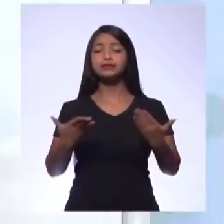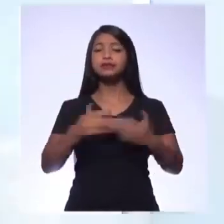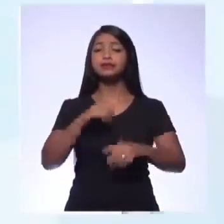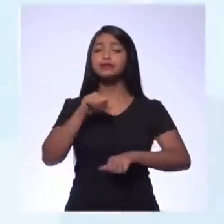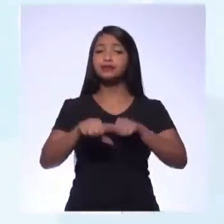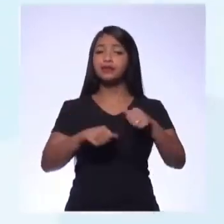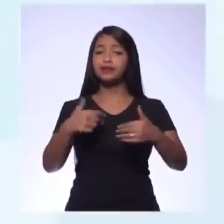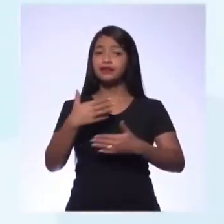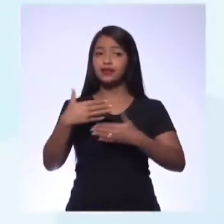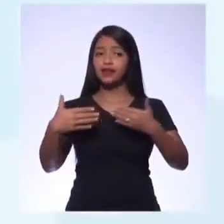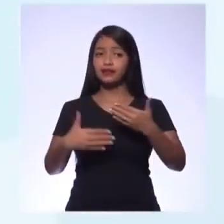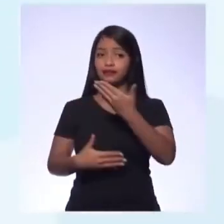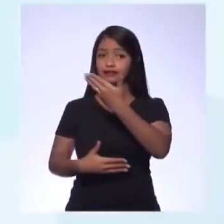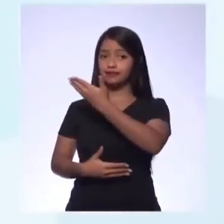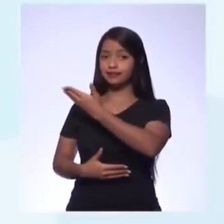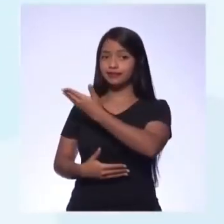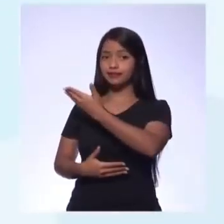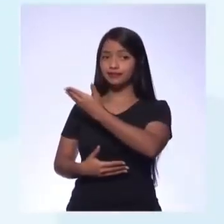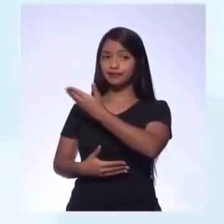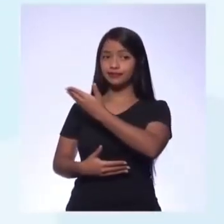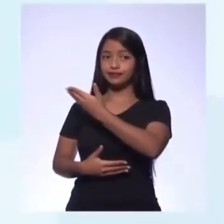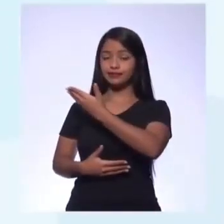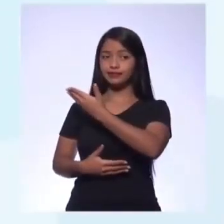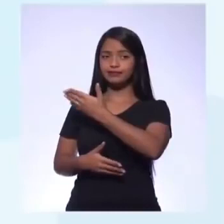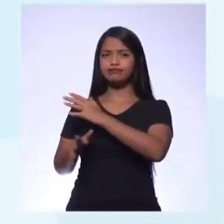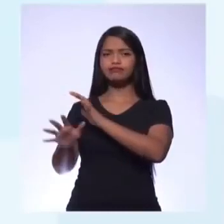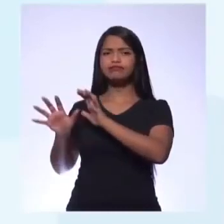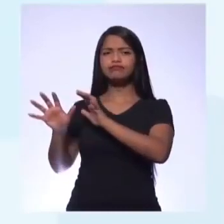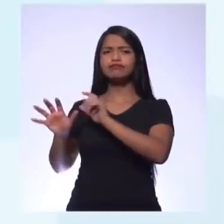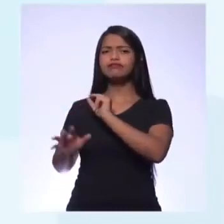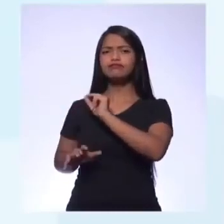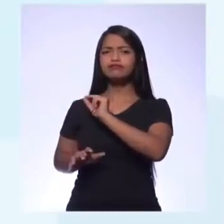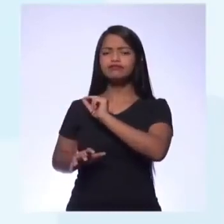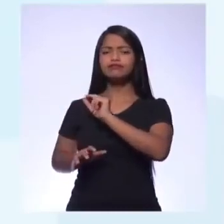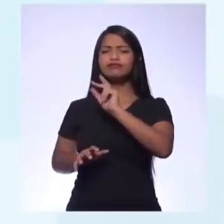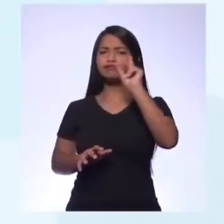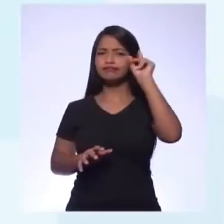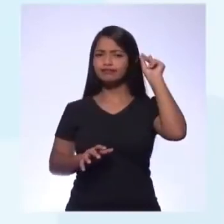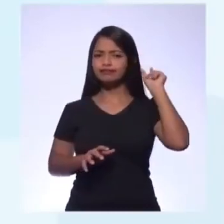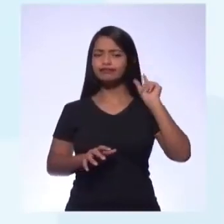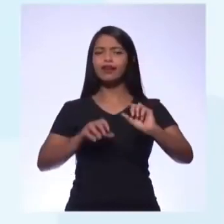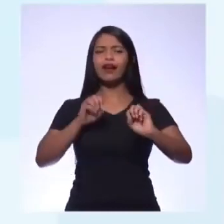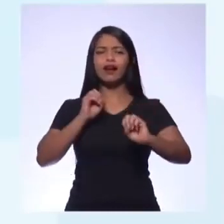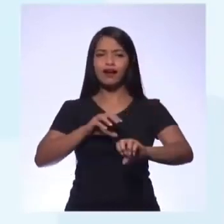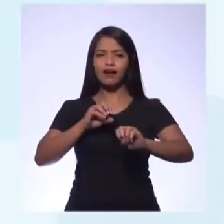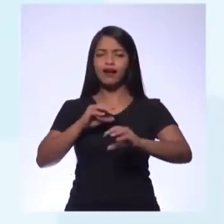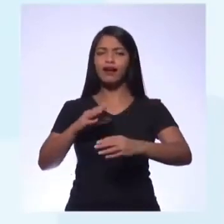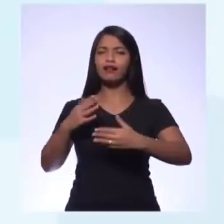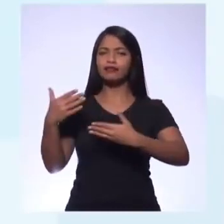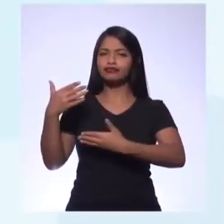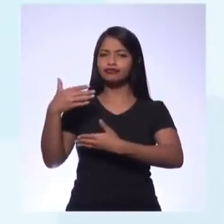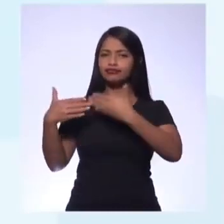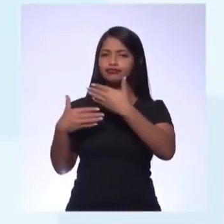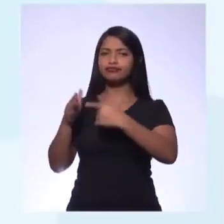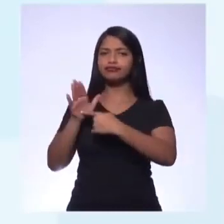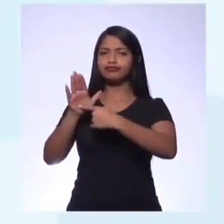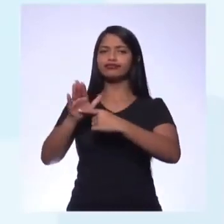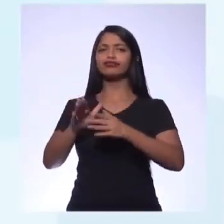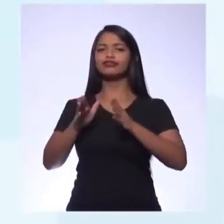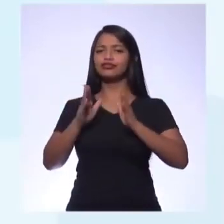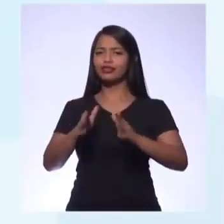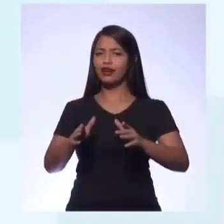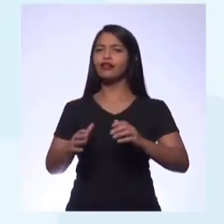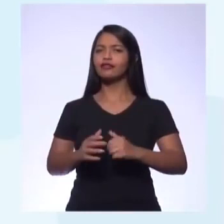próximo slide, por favor. Olha lá. Aí esse esquema é um velho esquema que a gente tinha colocado numa primeira aula, que a gente falou